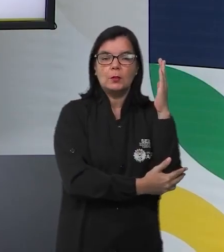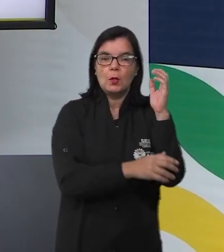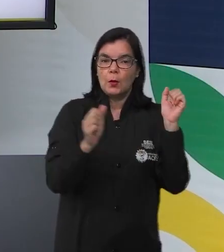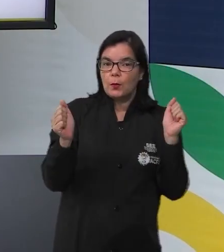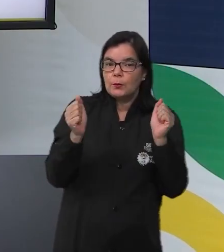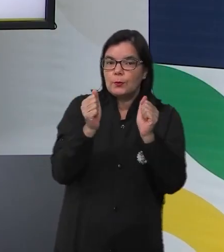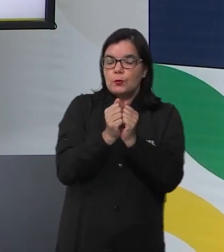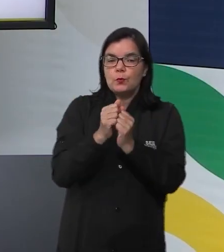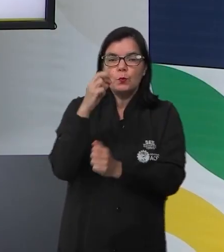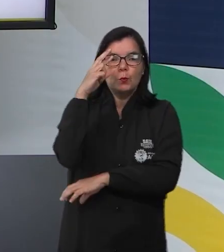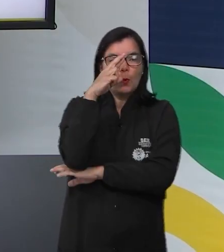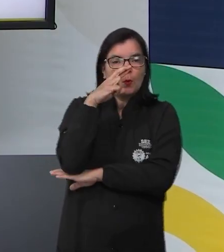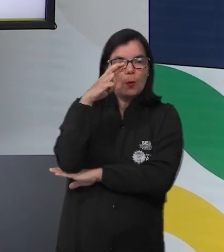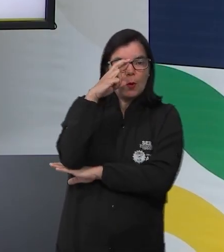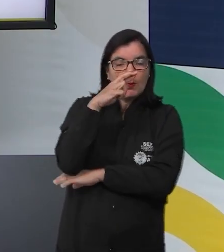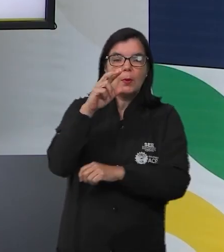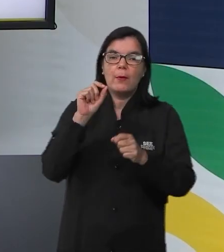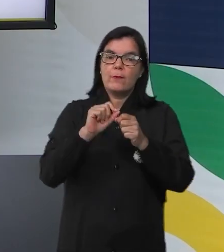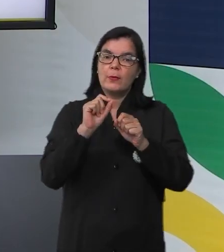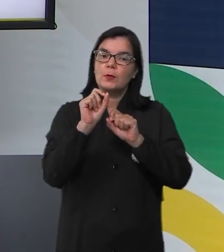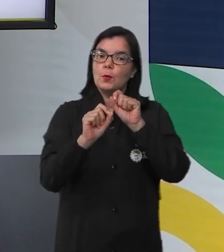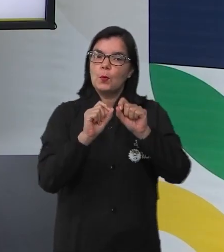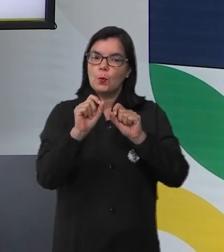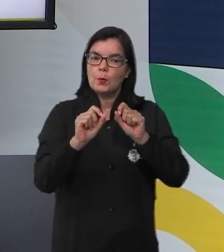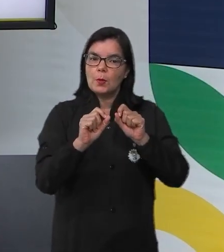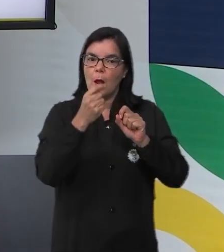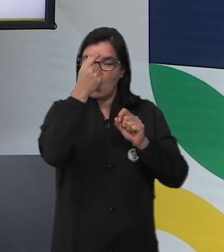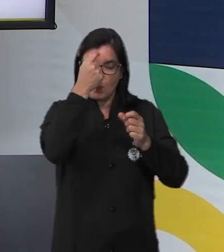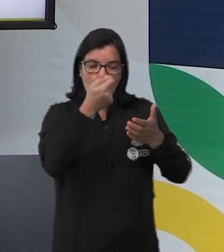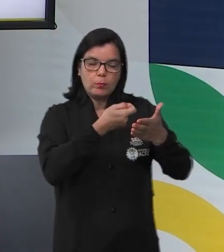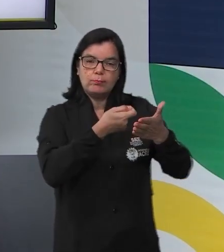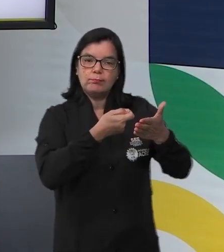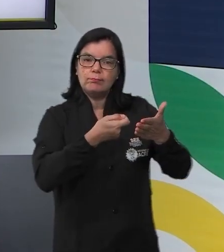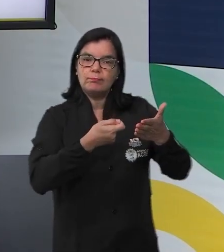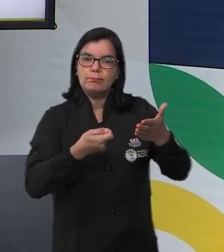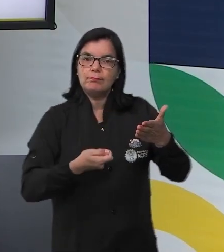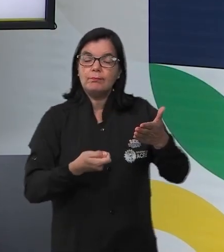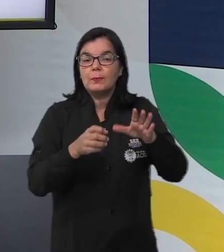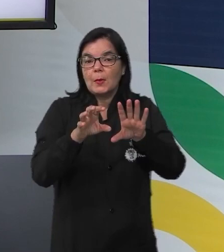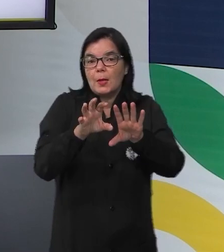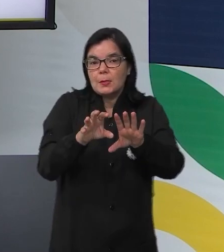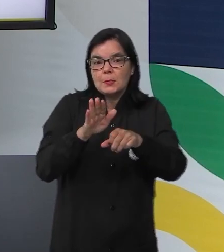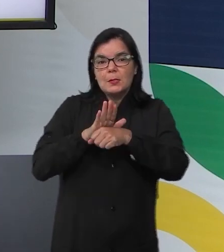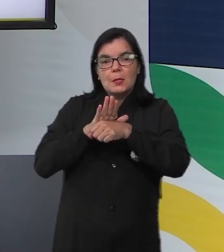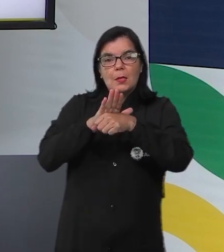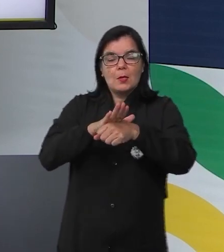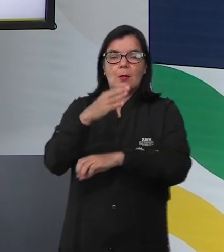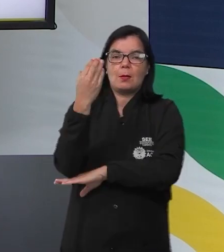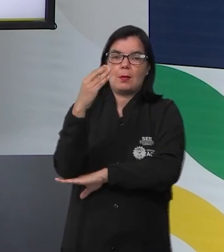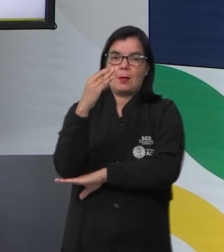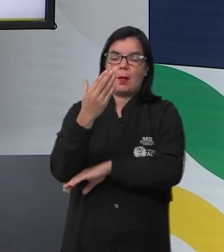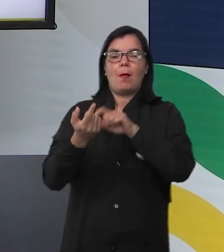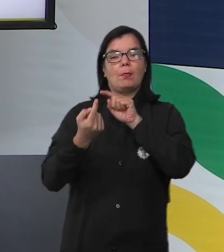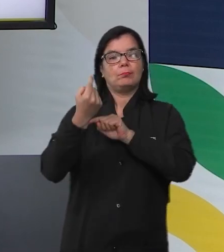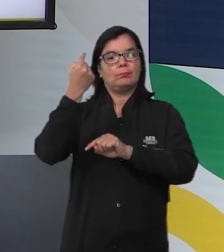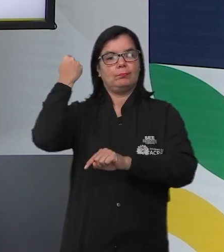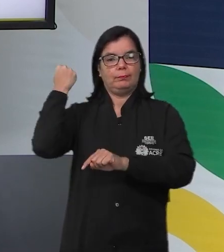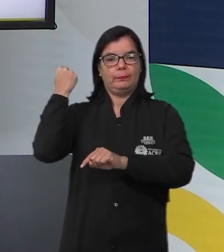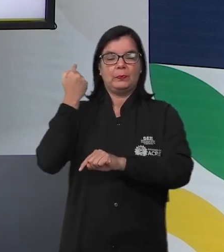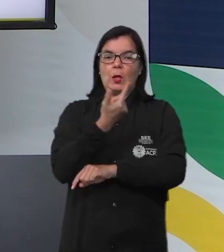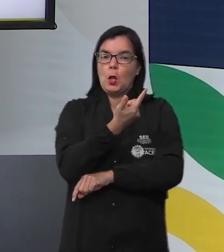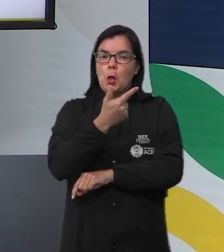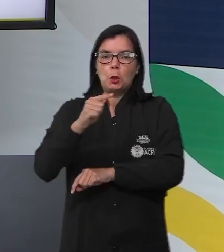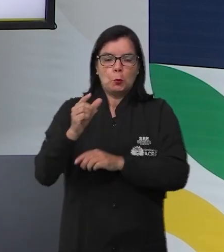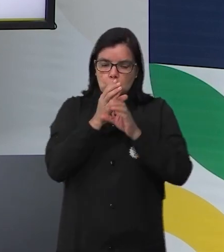junto com essa observação, fazia o seu raciocínio lógico. Era desse jeito que ele contribuía para a ciência naquela época. Ele não